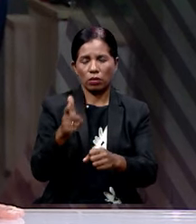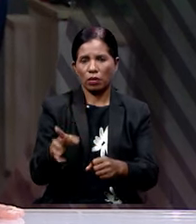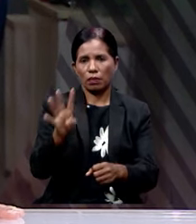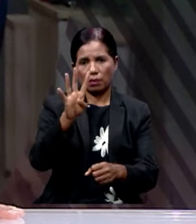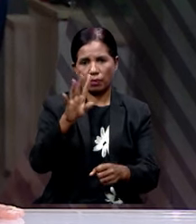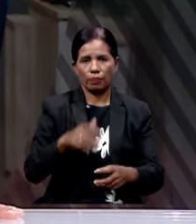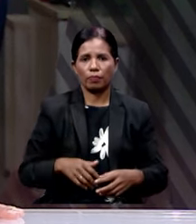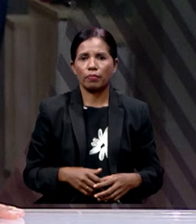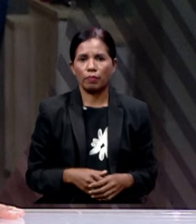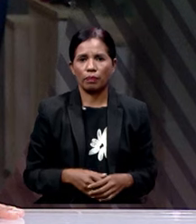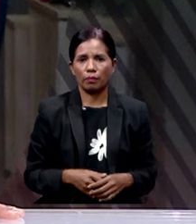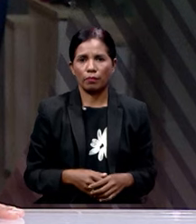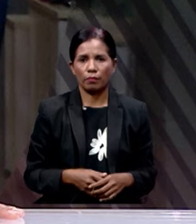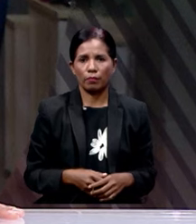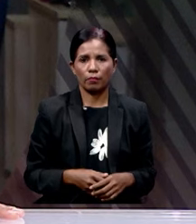Senhada.